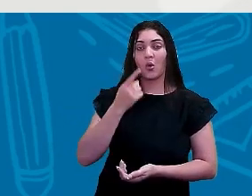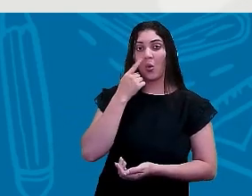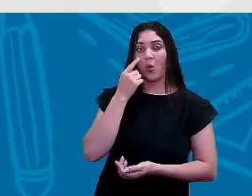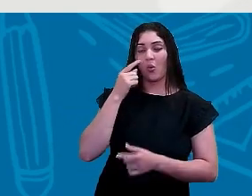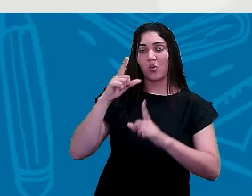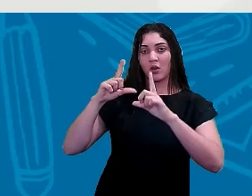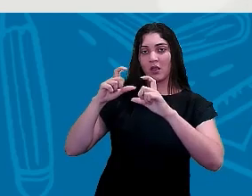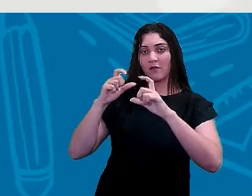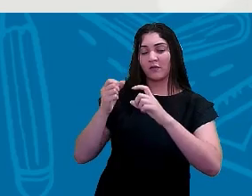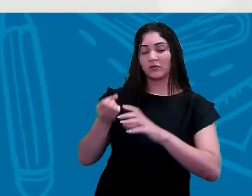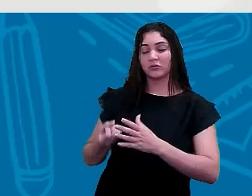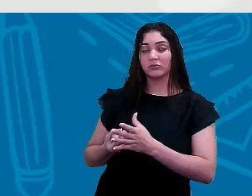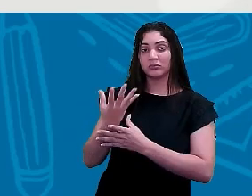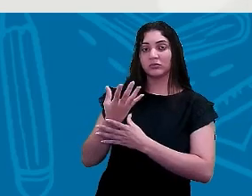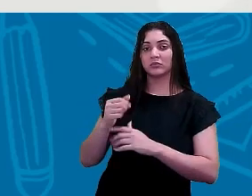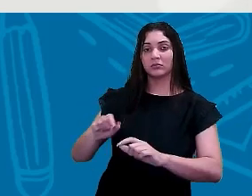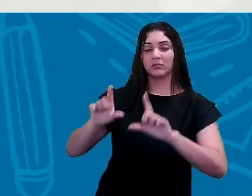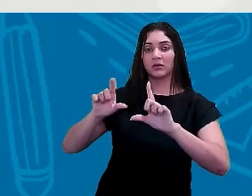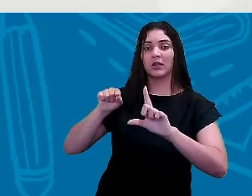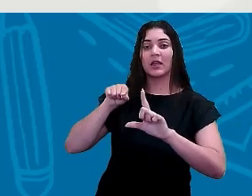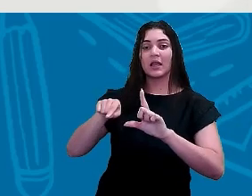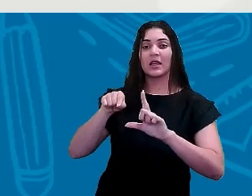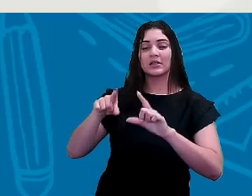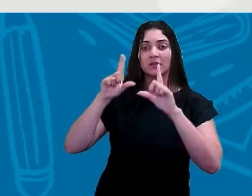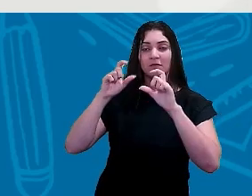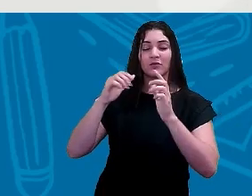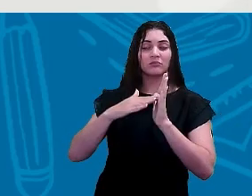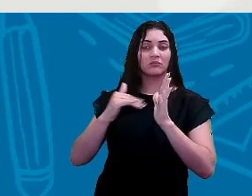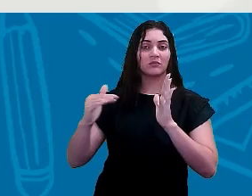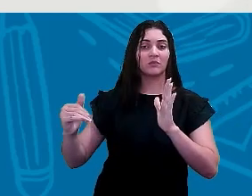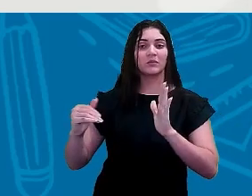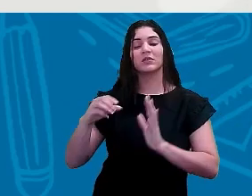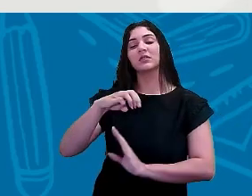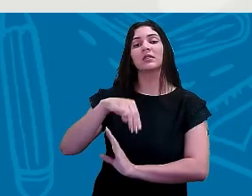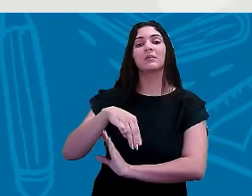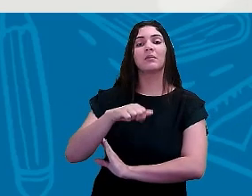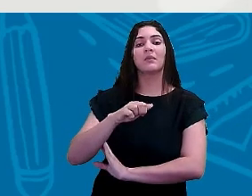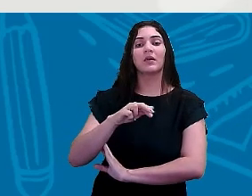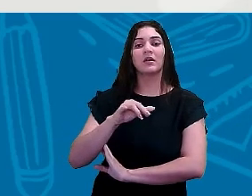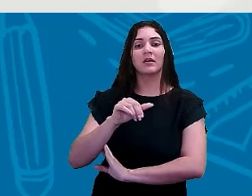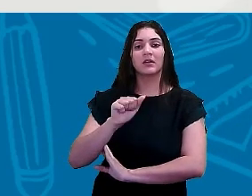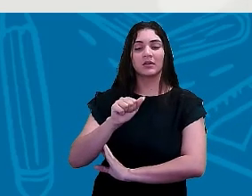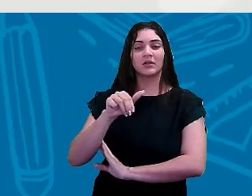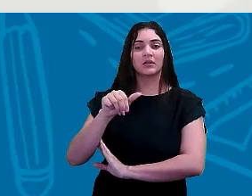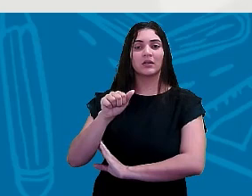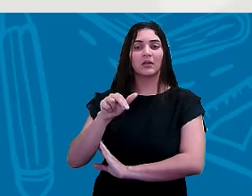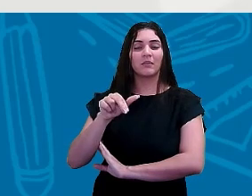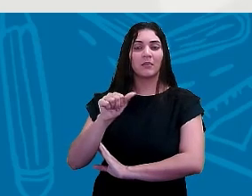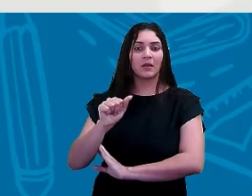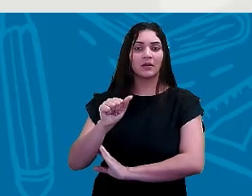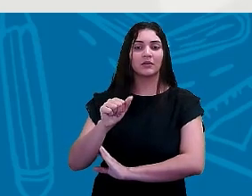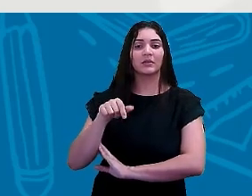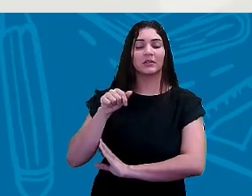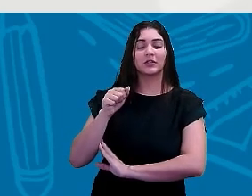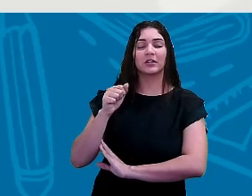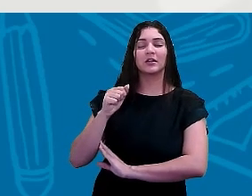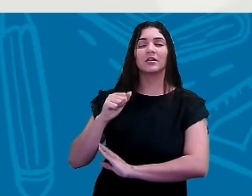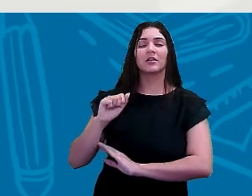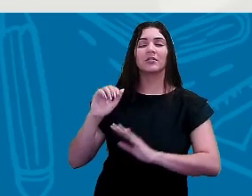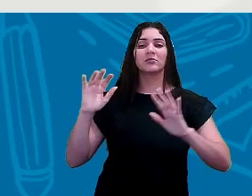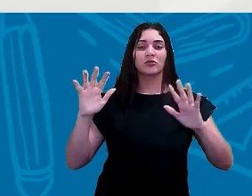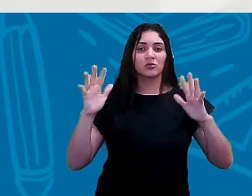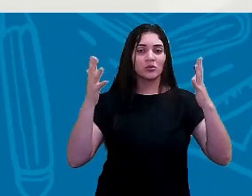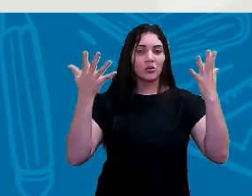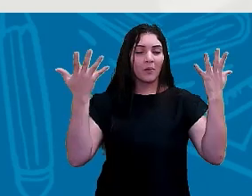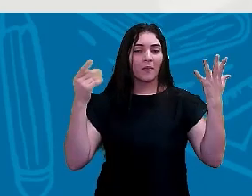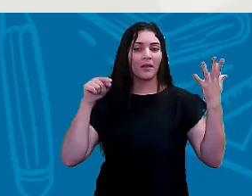Essa foto é a famosa Mariana Malha. Foi em homenagem a ela que foi colocado o nome